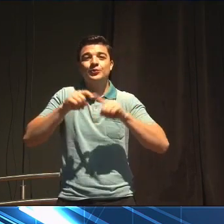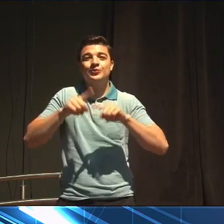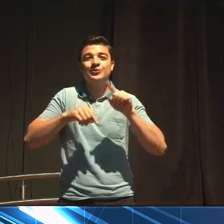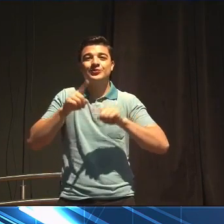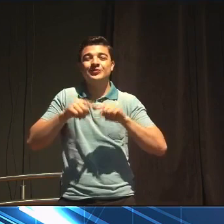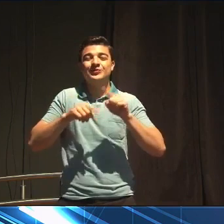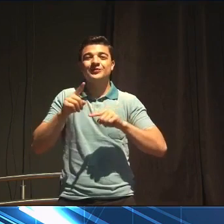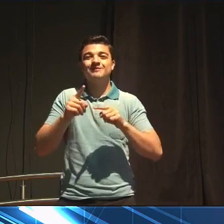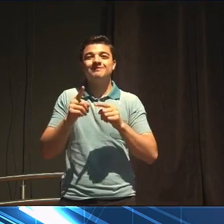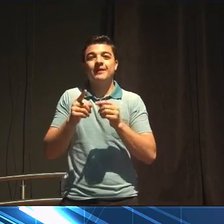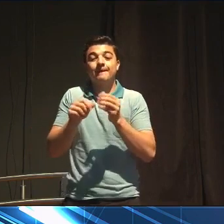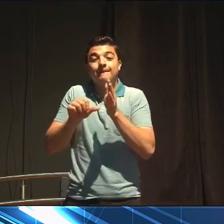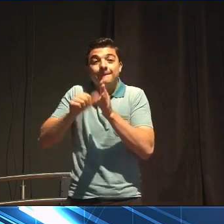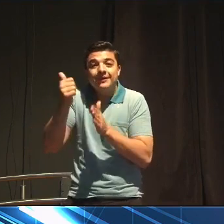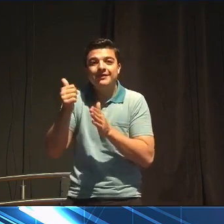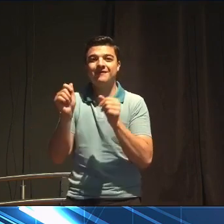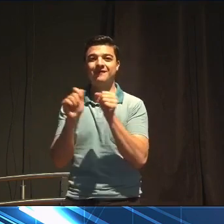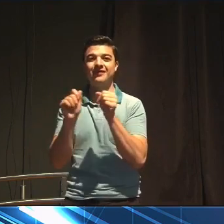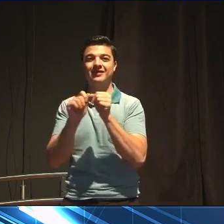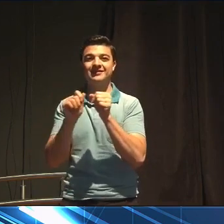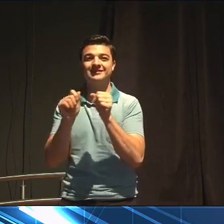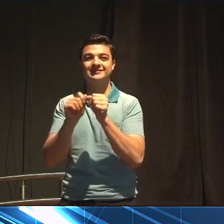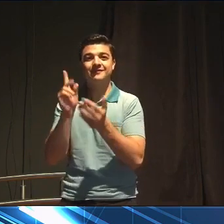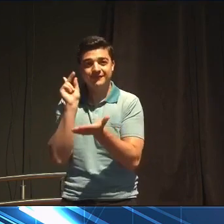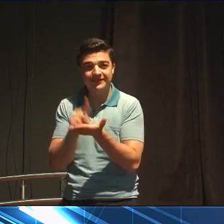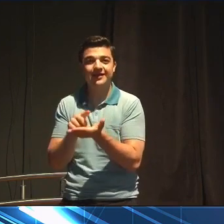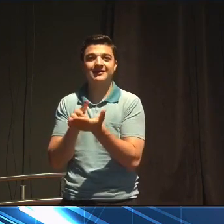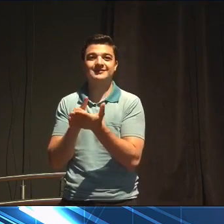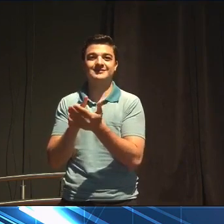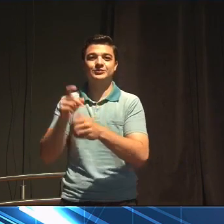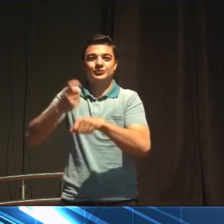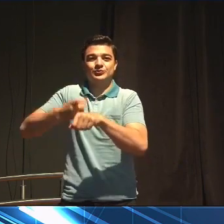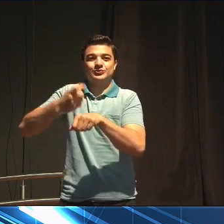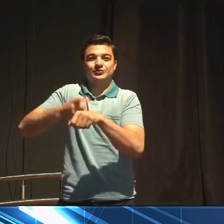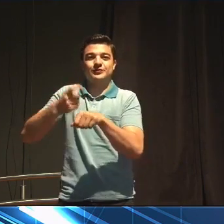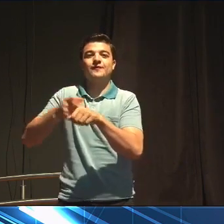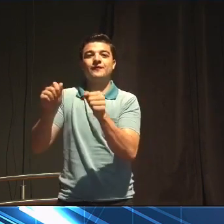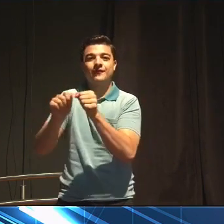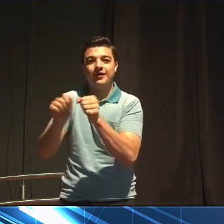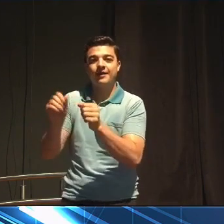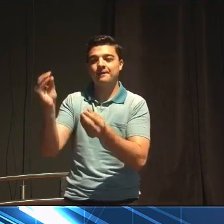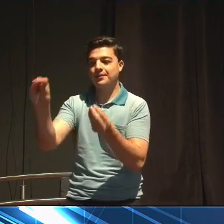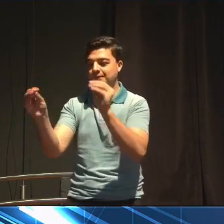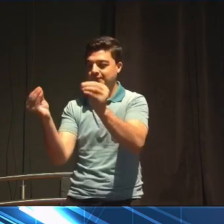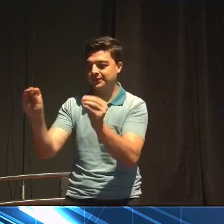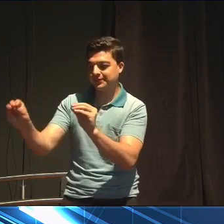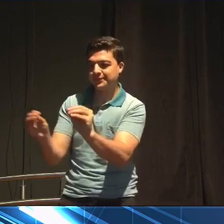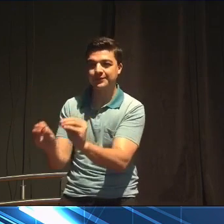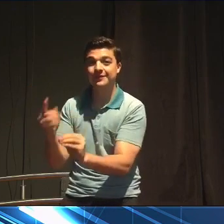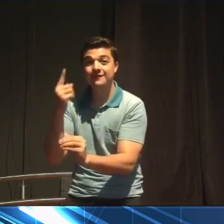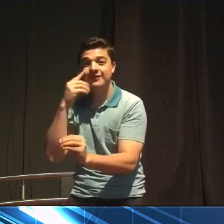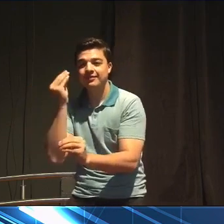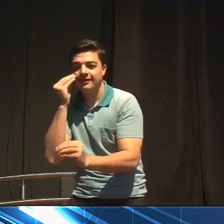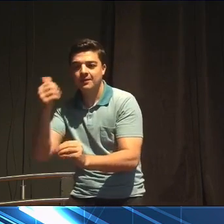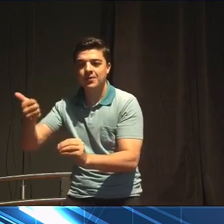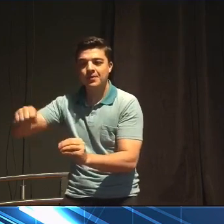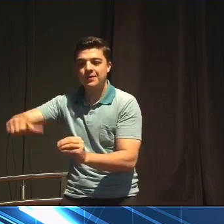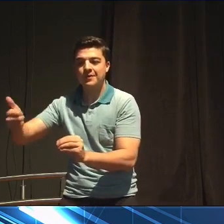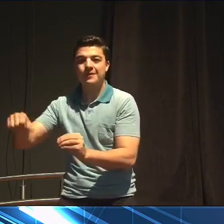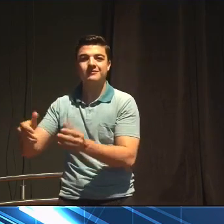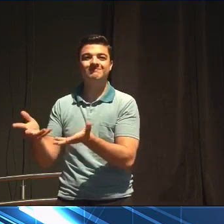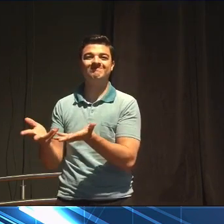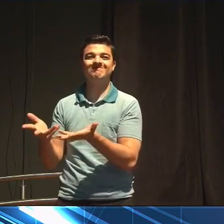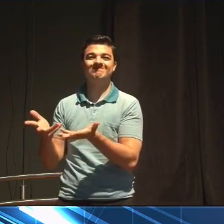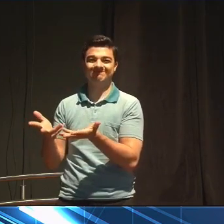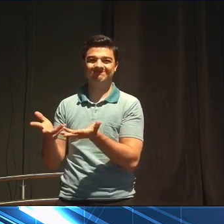testar. Qual é o problema? O teste físico sempre é importante, mas o processo de elaborar o melhor teste